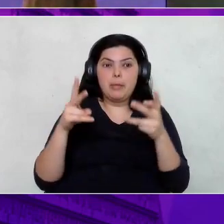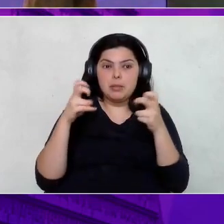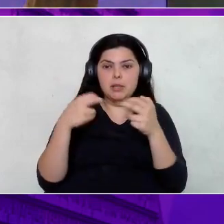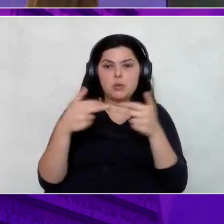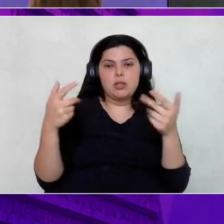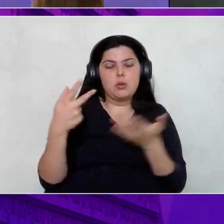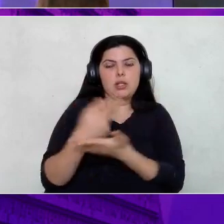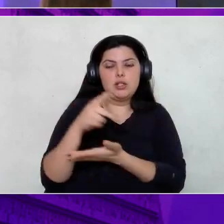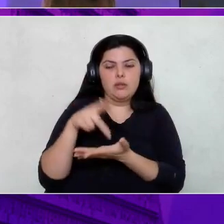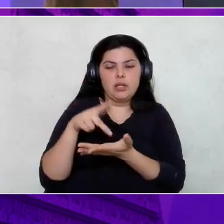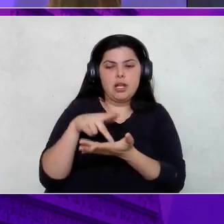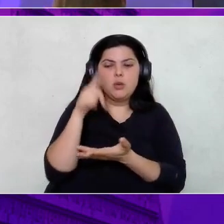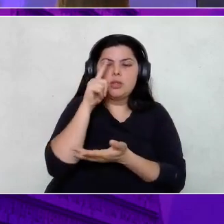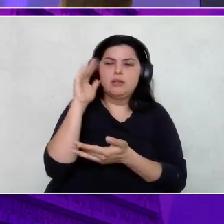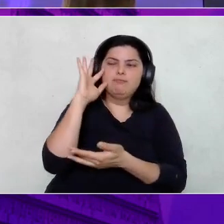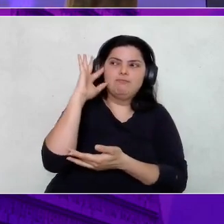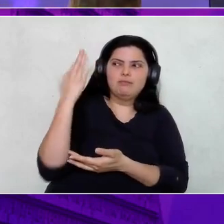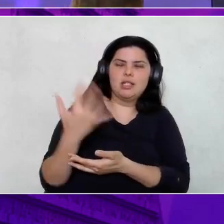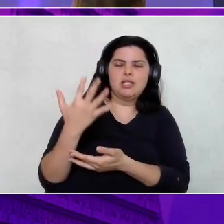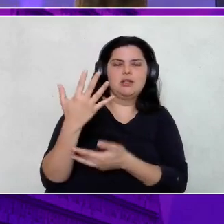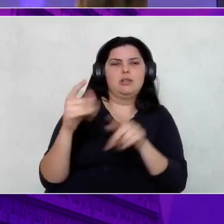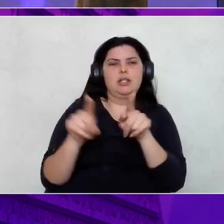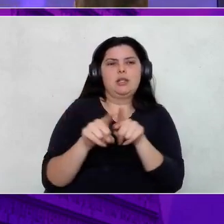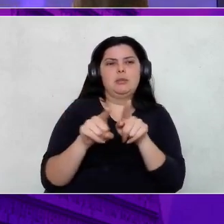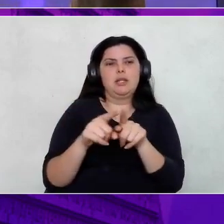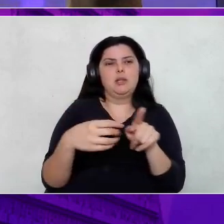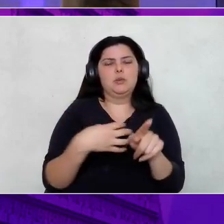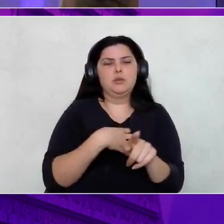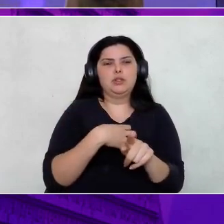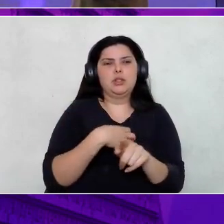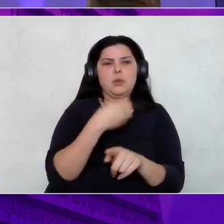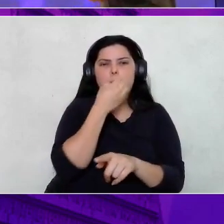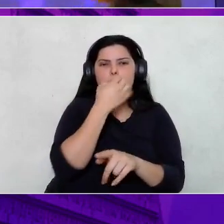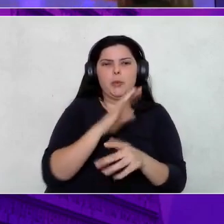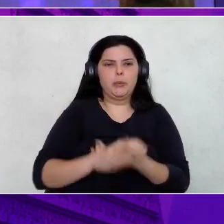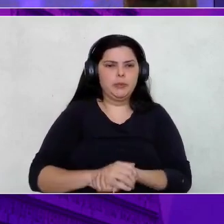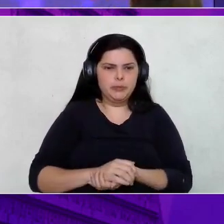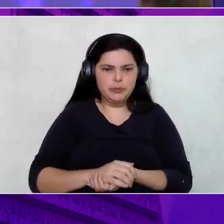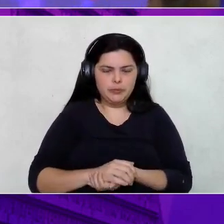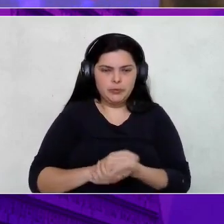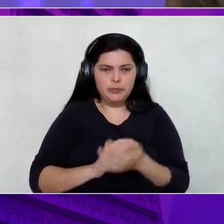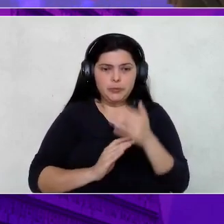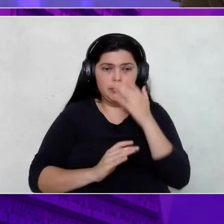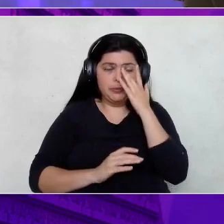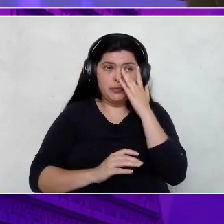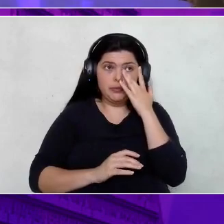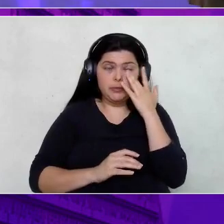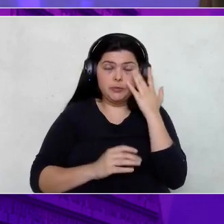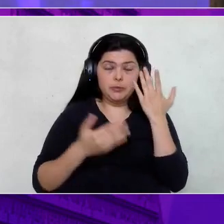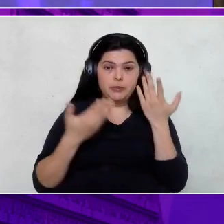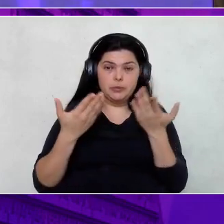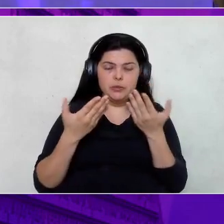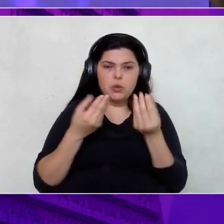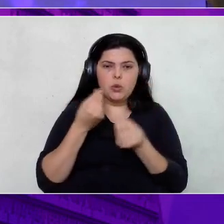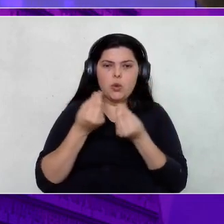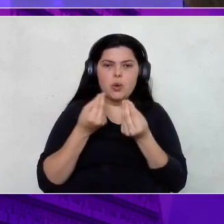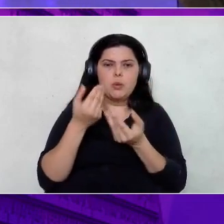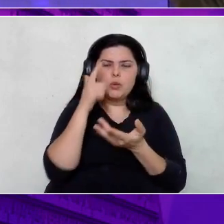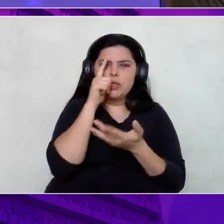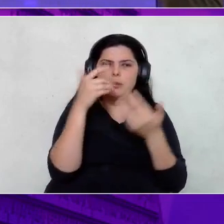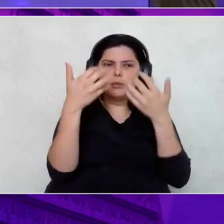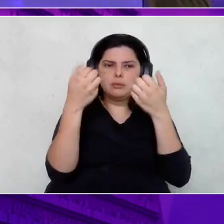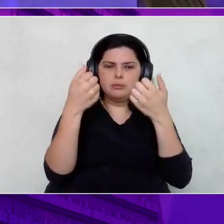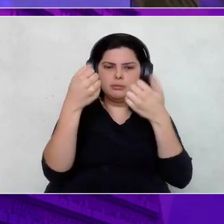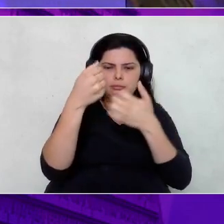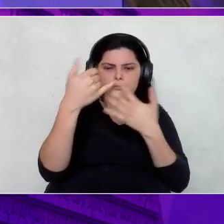para a gente poder tomar as decisões da melhor forma possível, né? Então, vamos lá. Como chegamos até aqui? Dos 80,